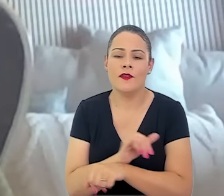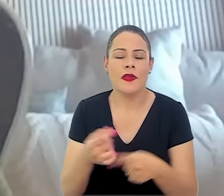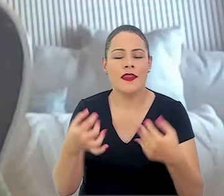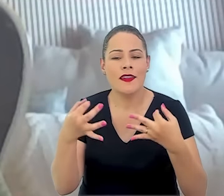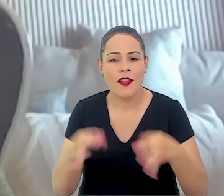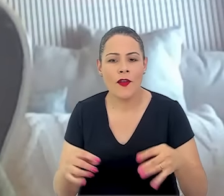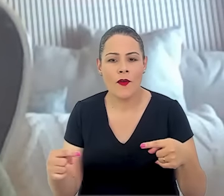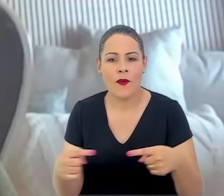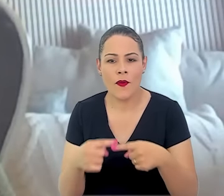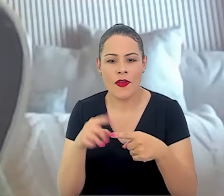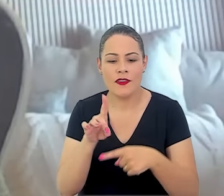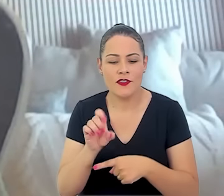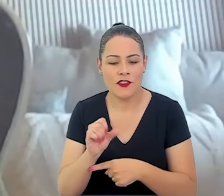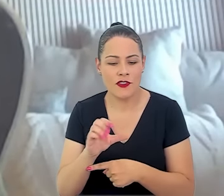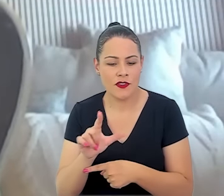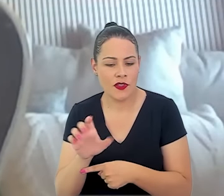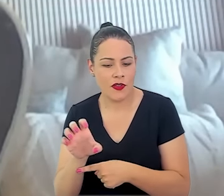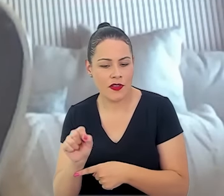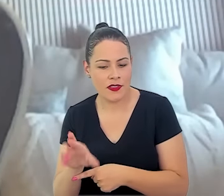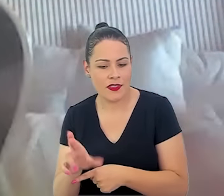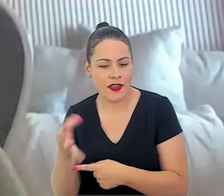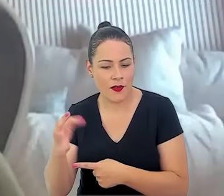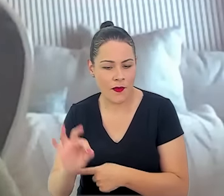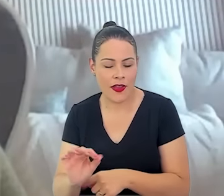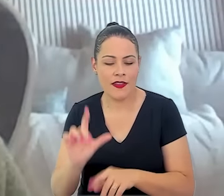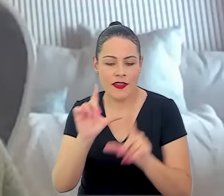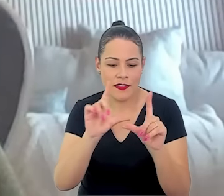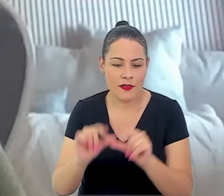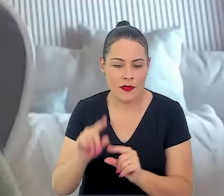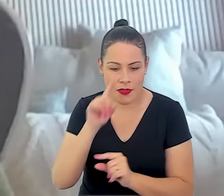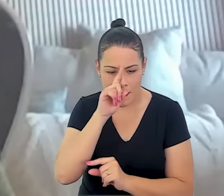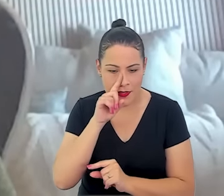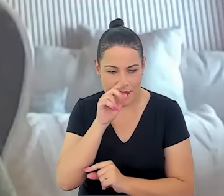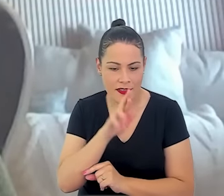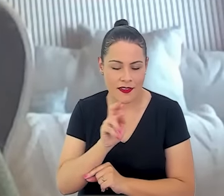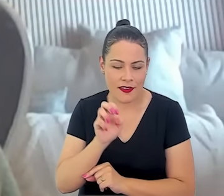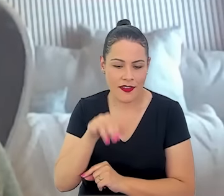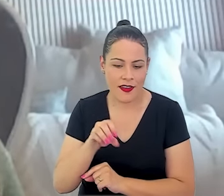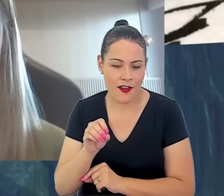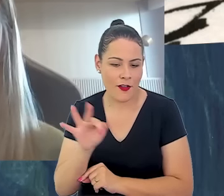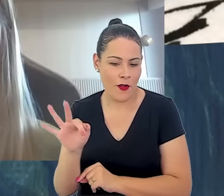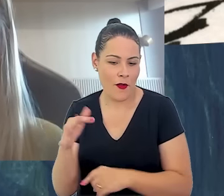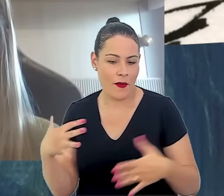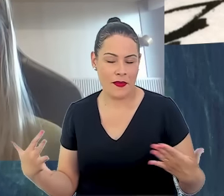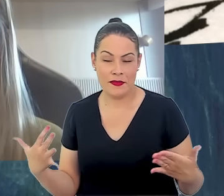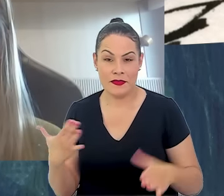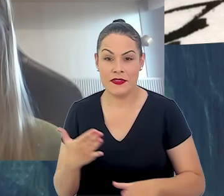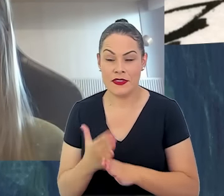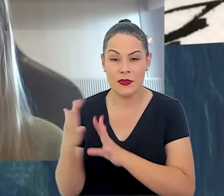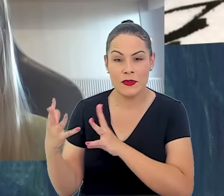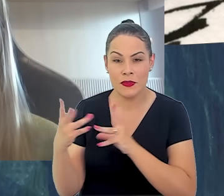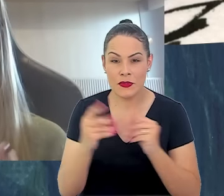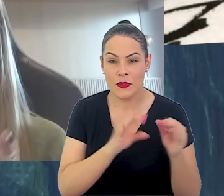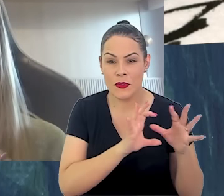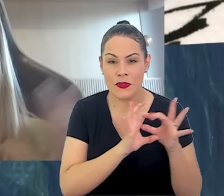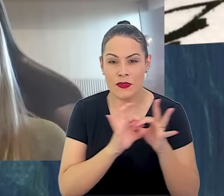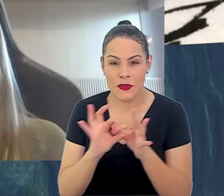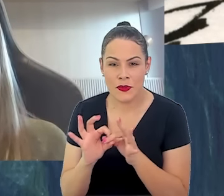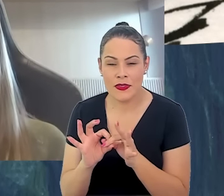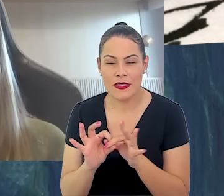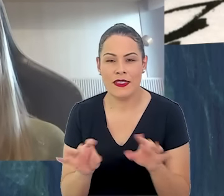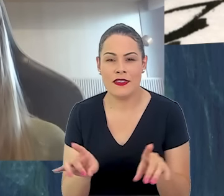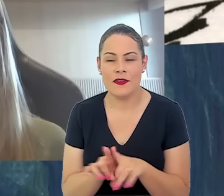instrumento correto, com o disclosure correto, sem o risco de greenwashing, né? Então, assim, quando a gente olha